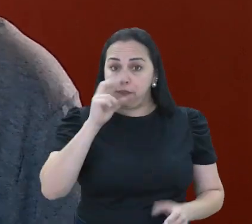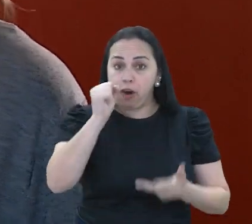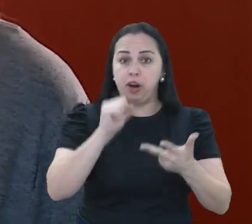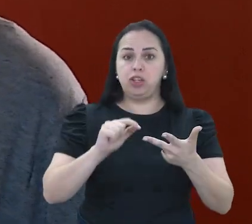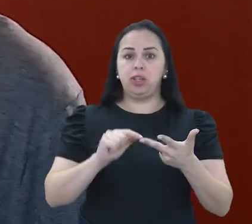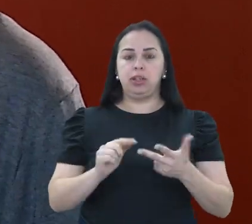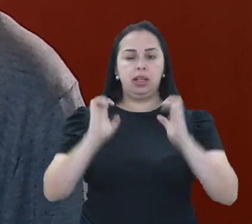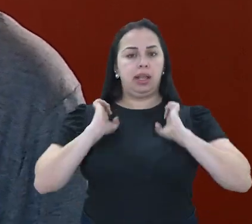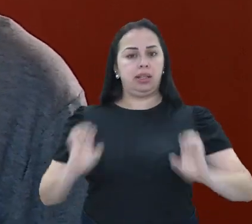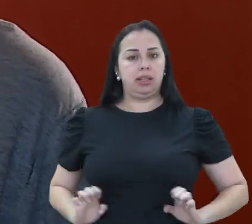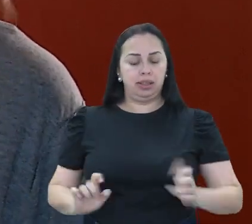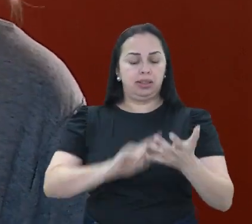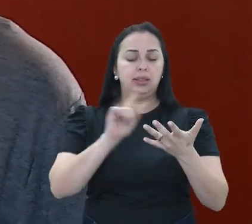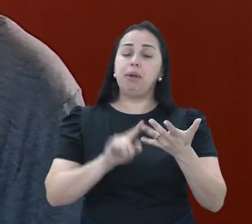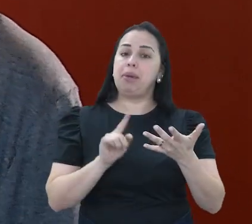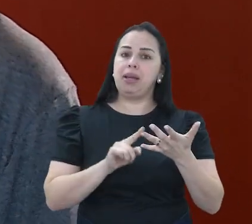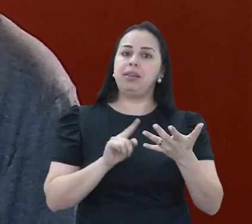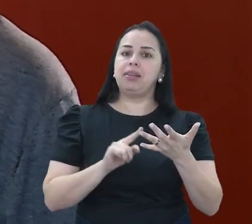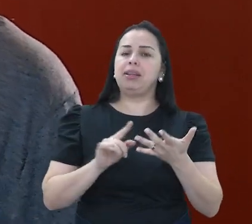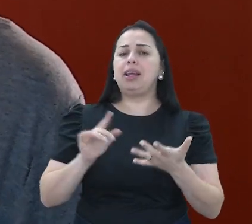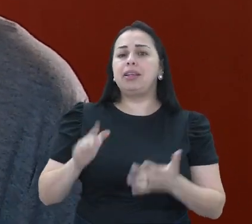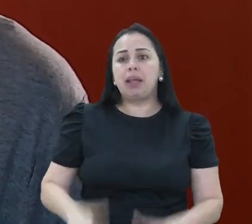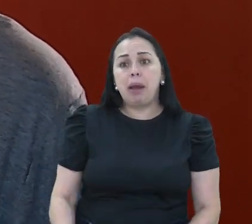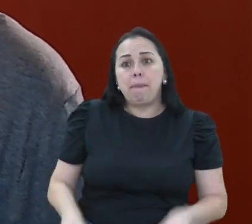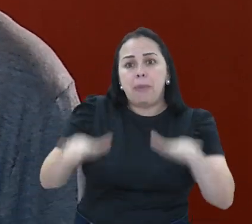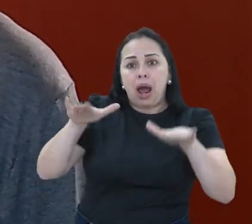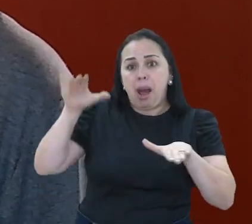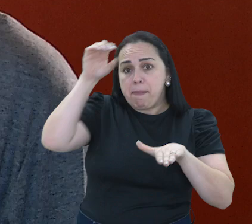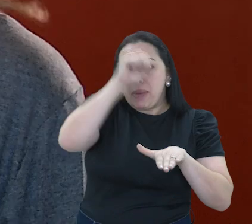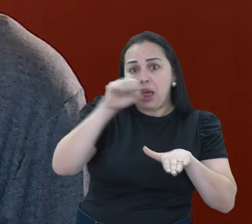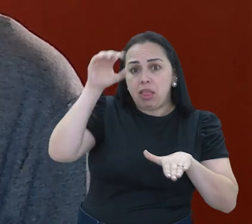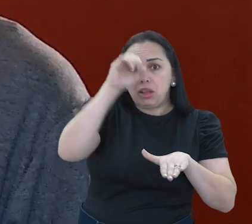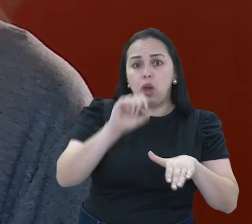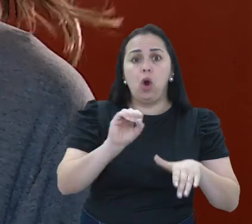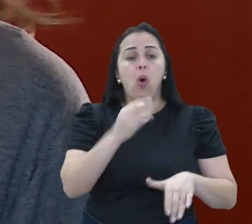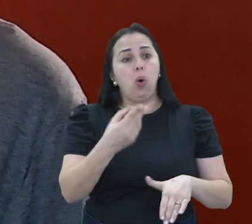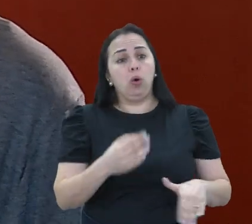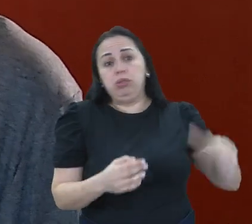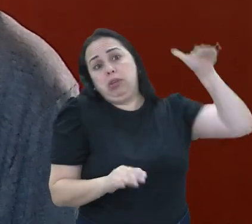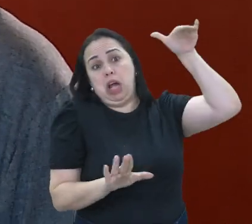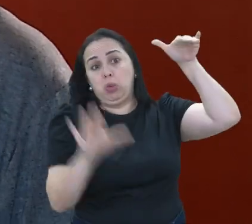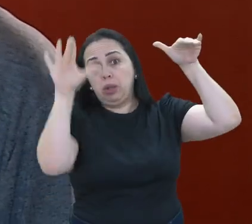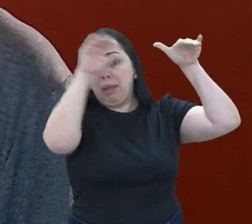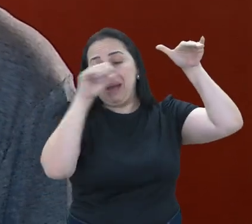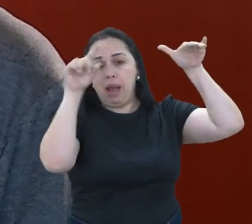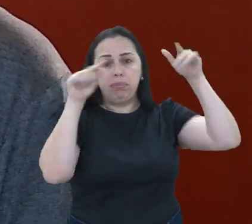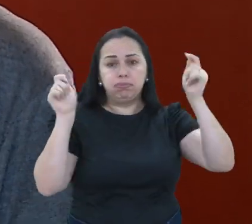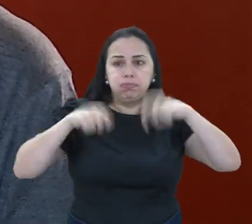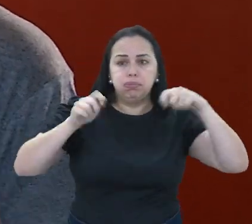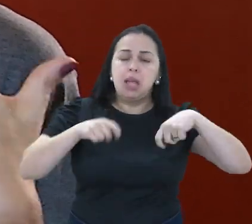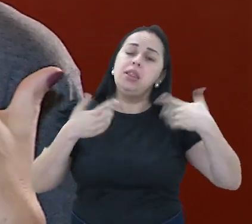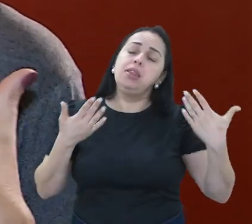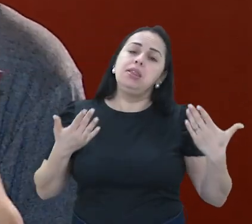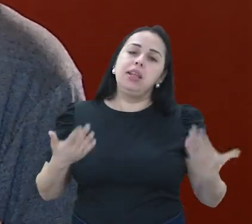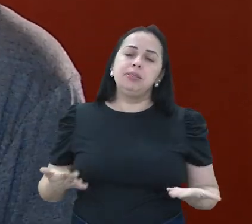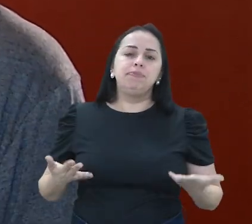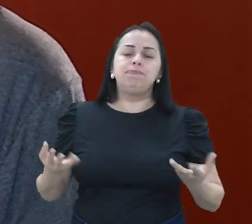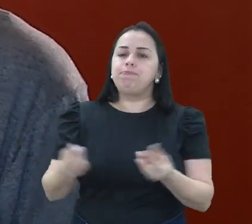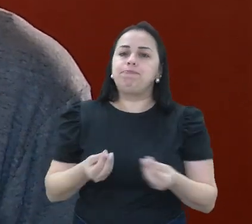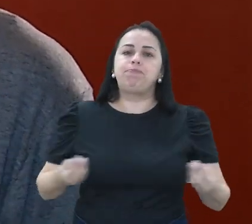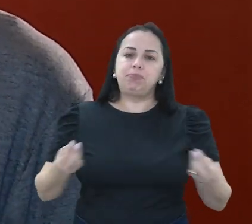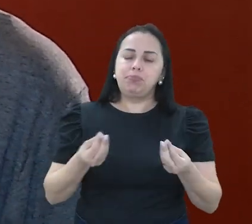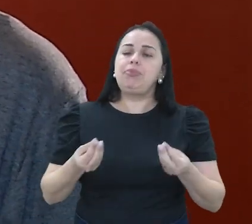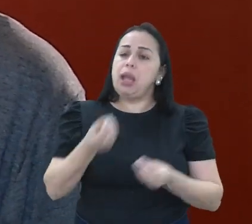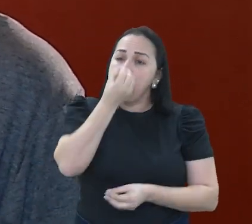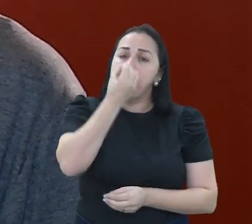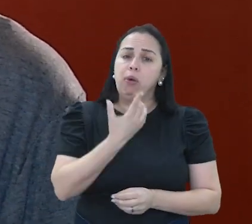consciência corporal, lateralidade, né, que aprende desde pequenininho, ou quem já começa, né, adulto. Isso é